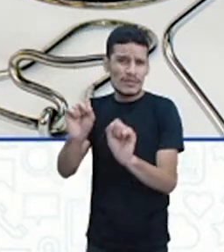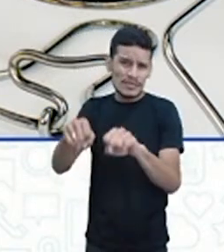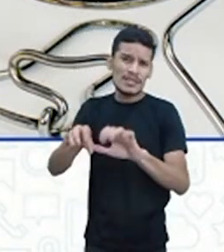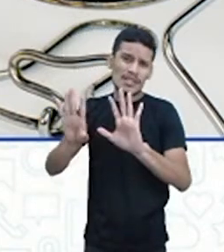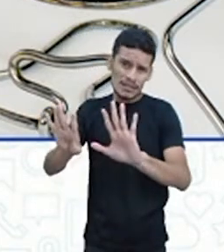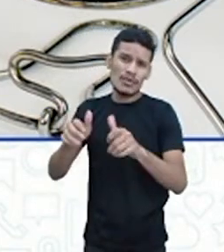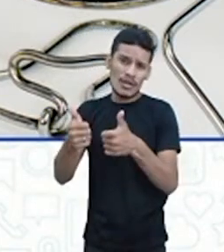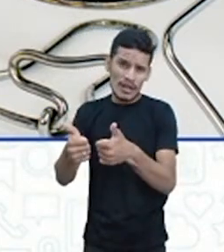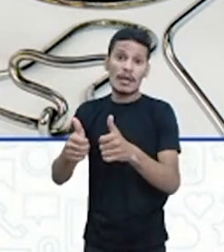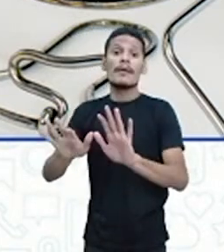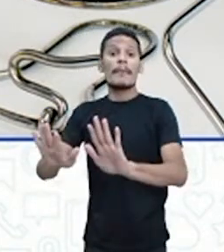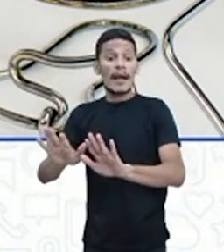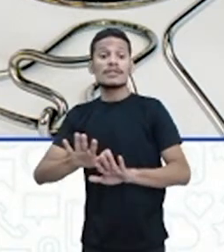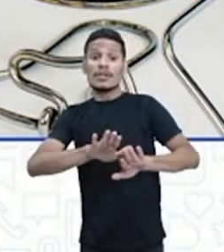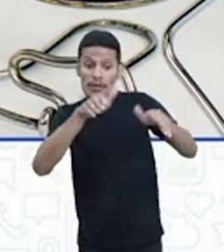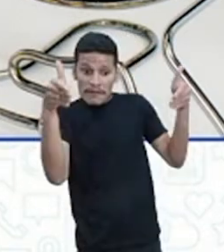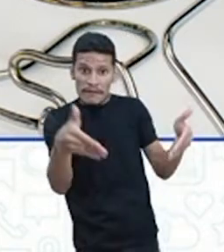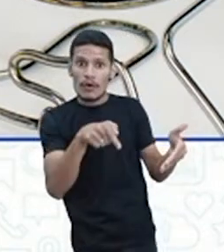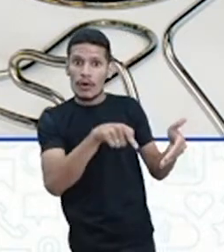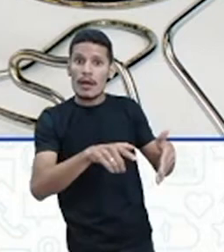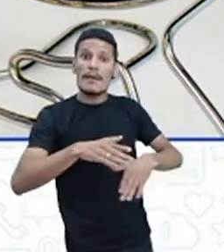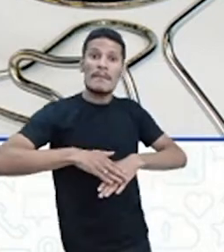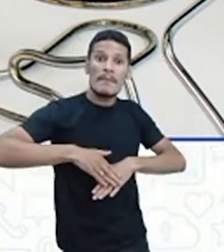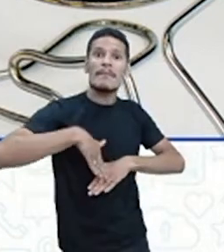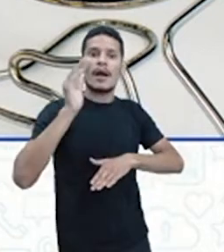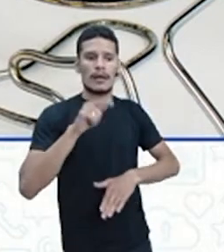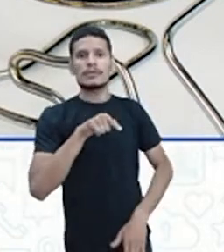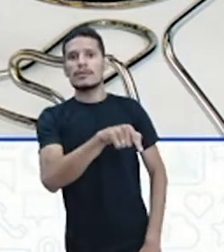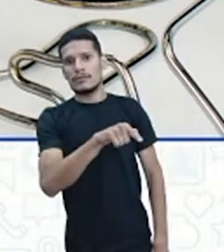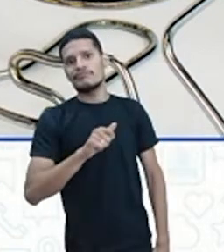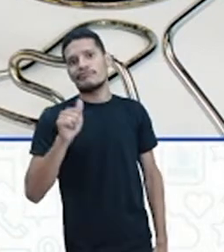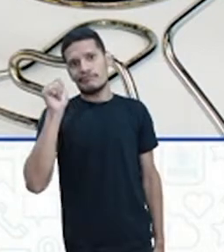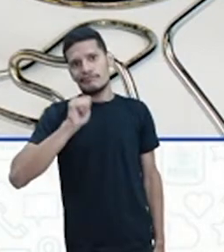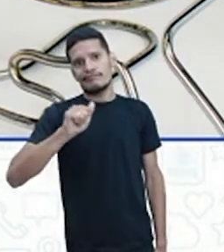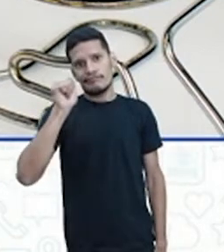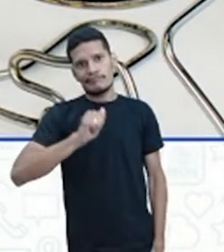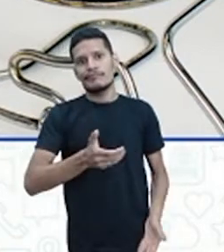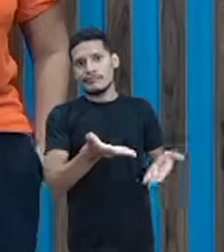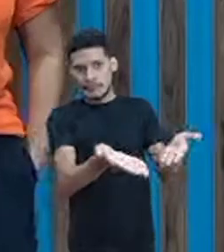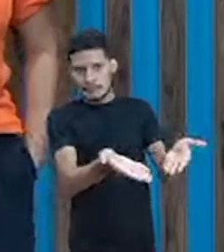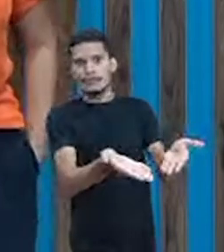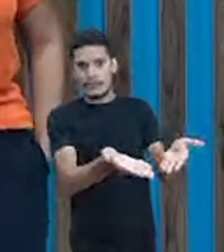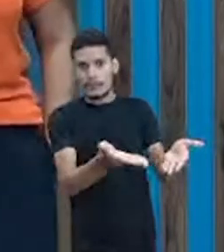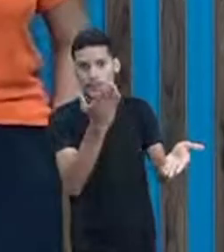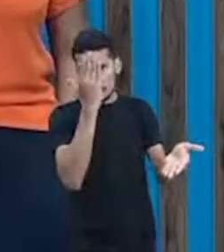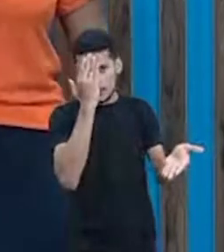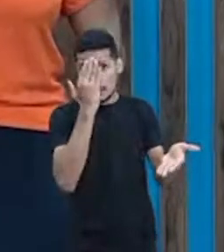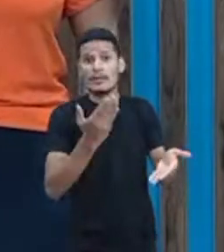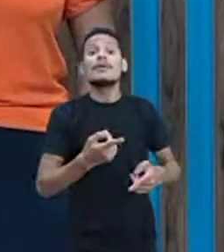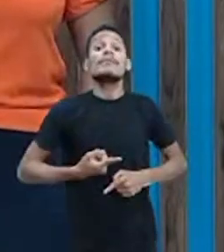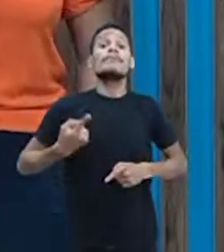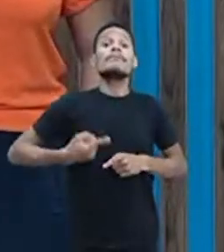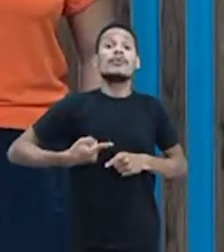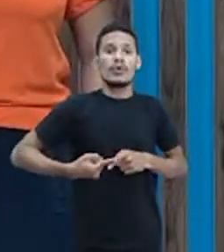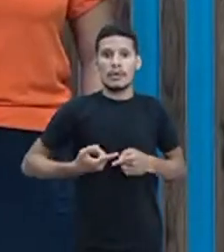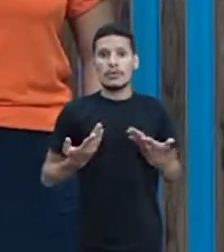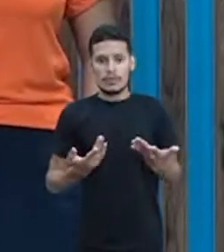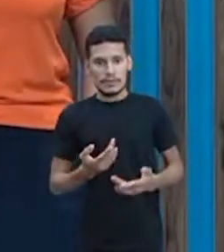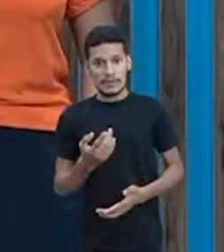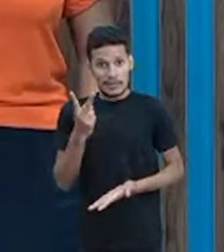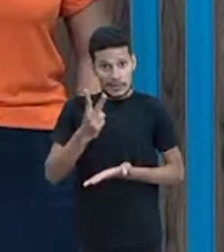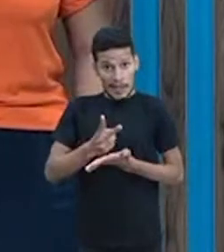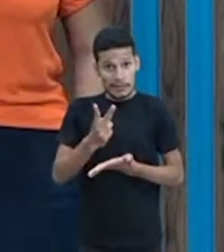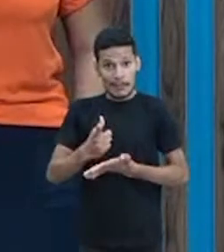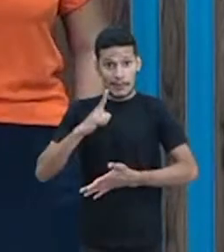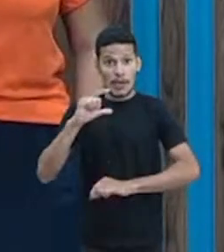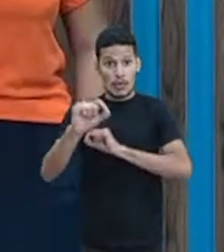maneira nenhuma. Mas a cobrança de beleza em cima da mulher é algo absurdo. Por quê? Porque tem-se